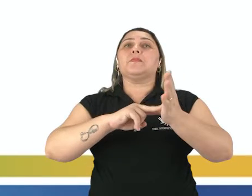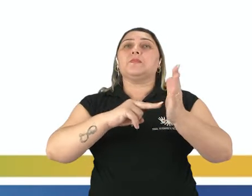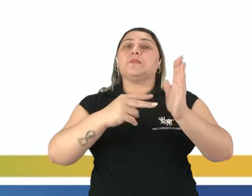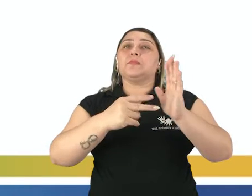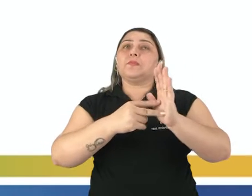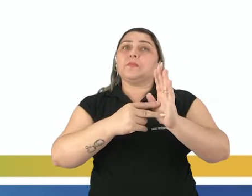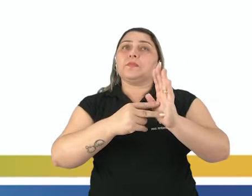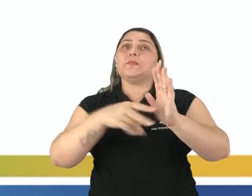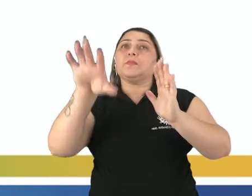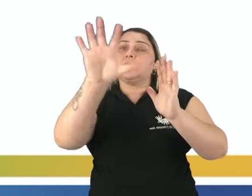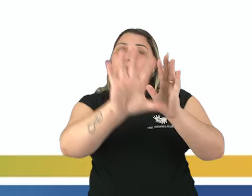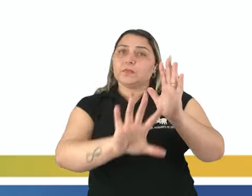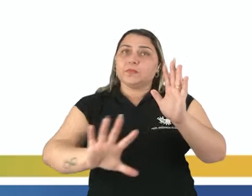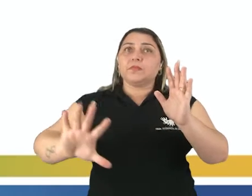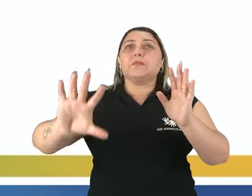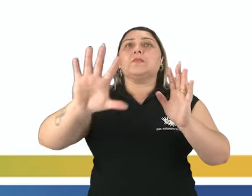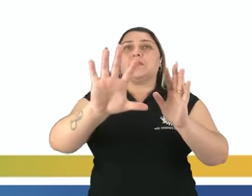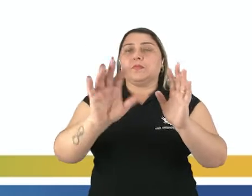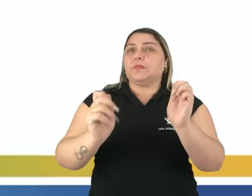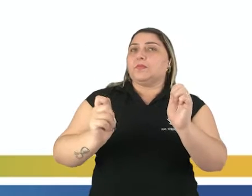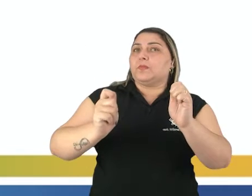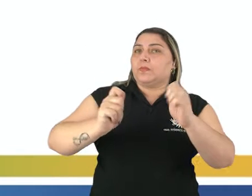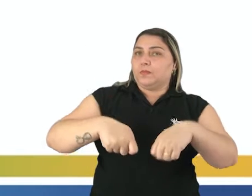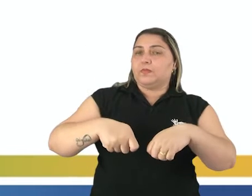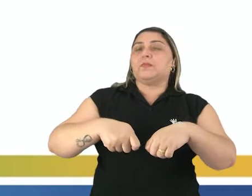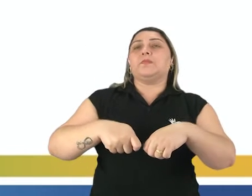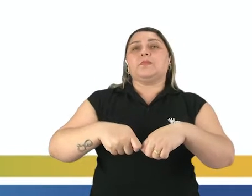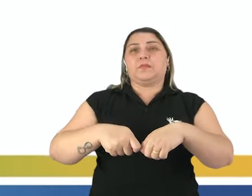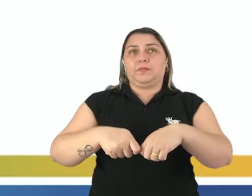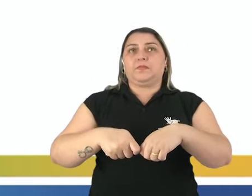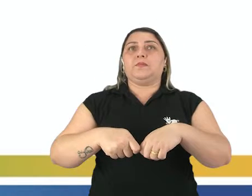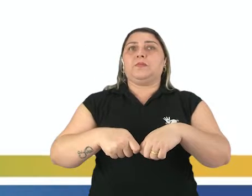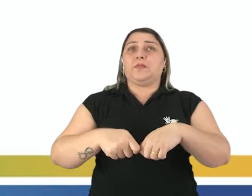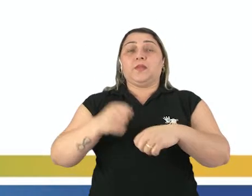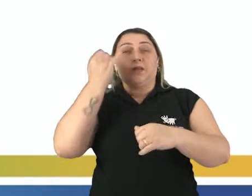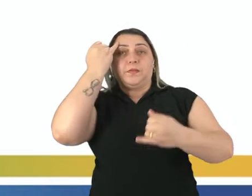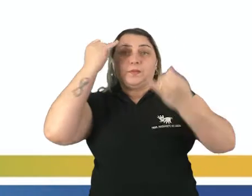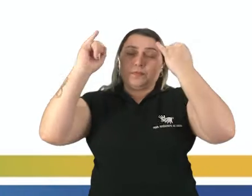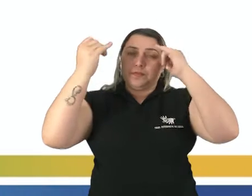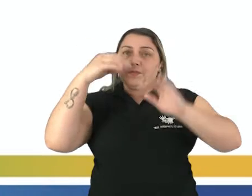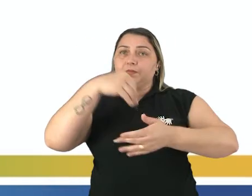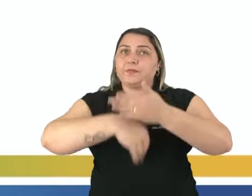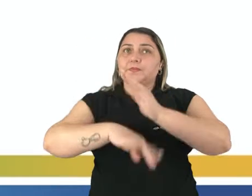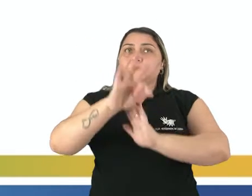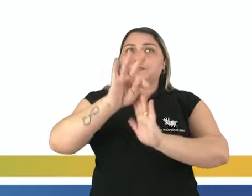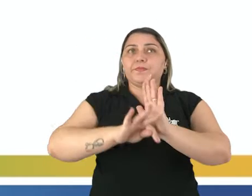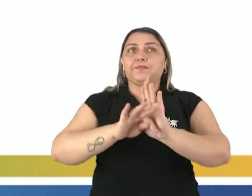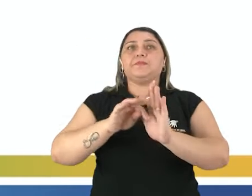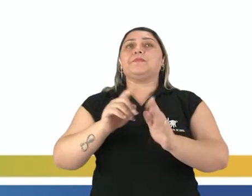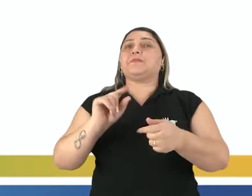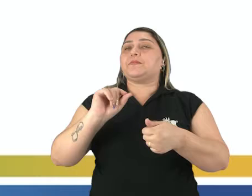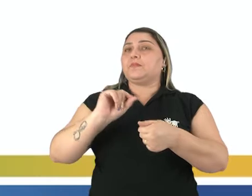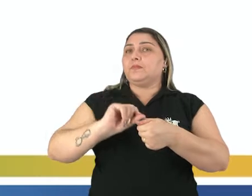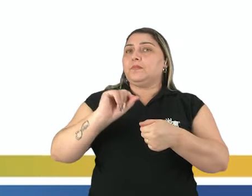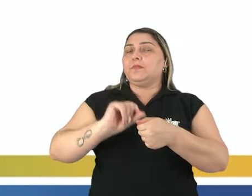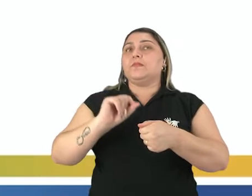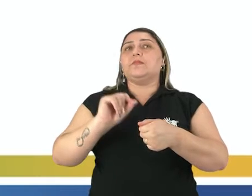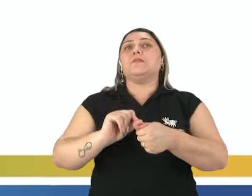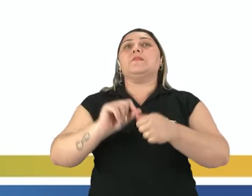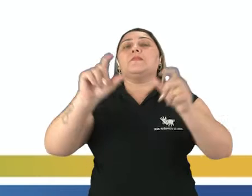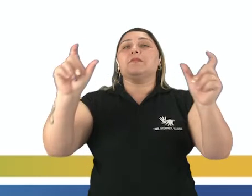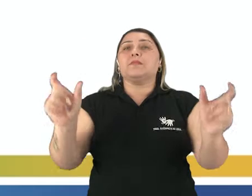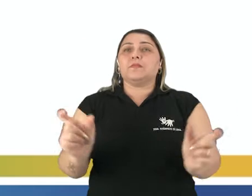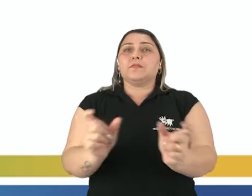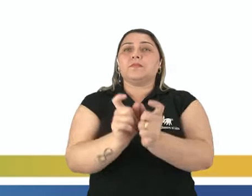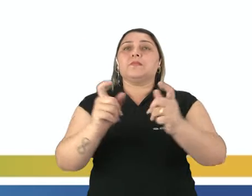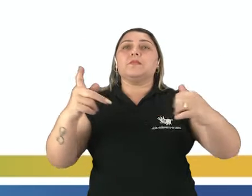a ligação e a harmonia que possibilitam a amarração de ideias dentro do texto. É feita com o uso de